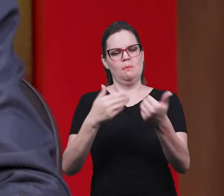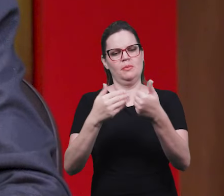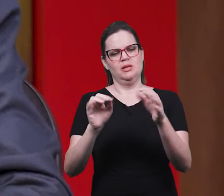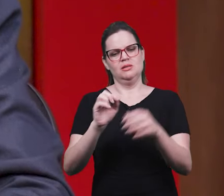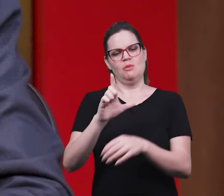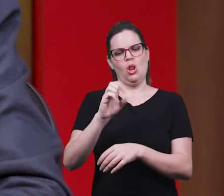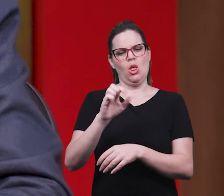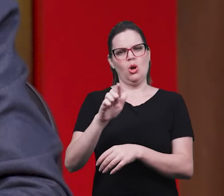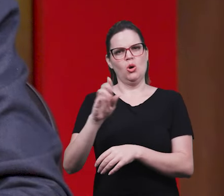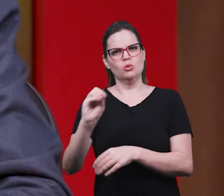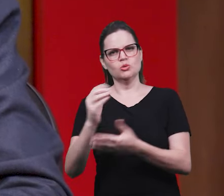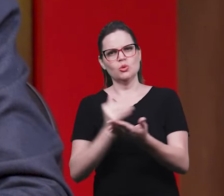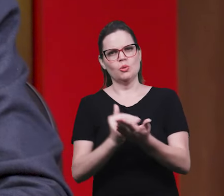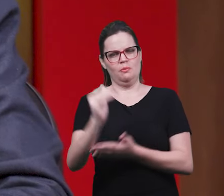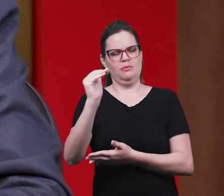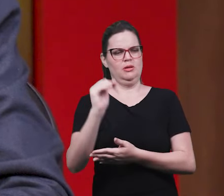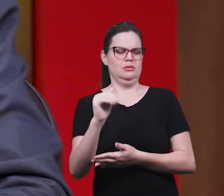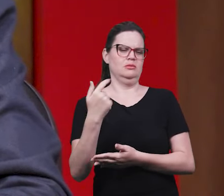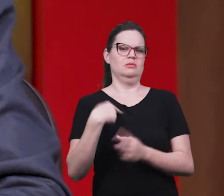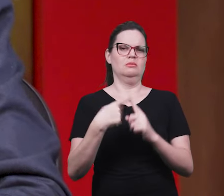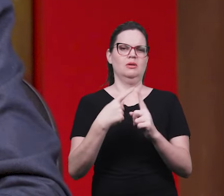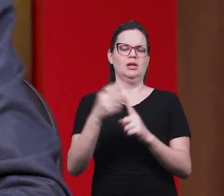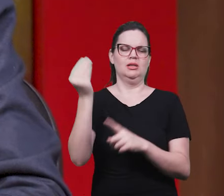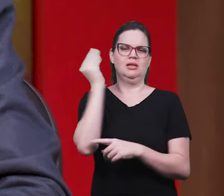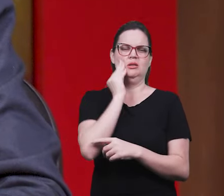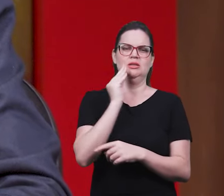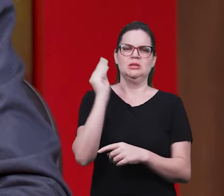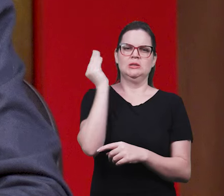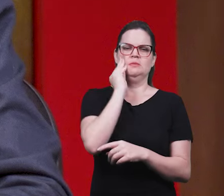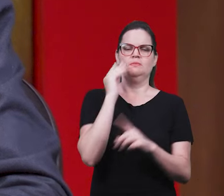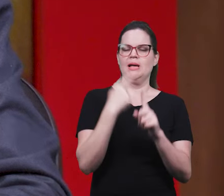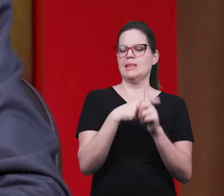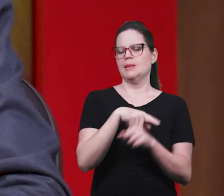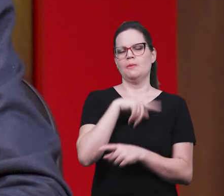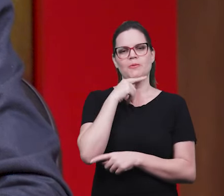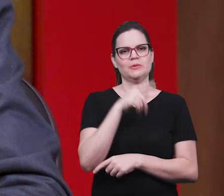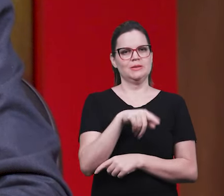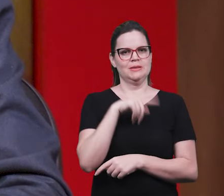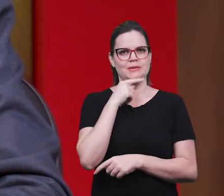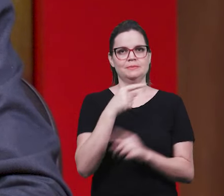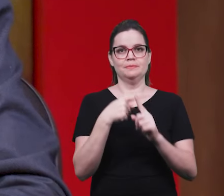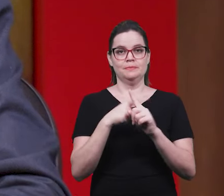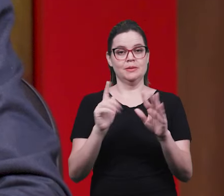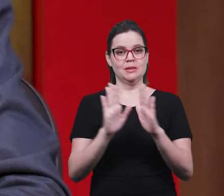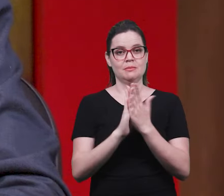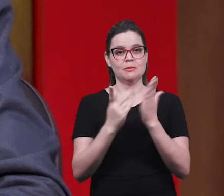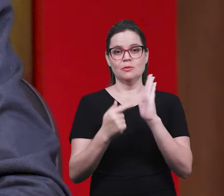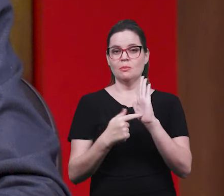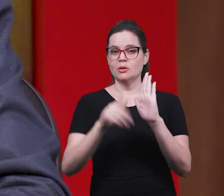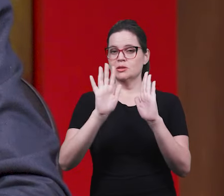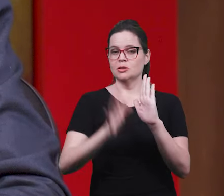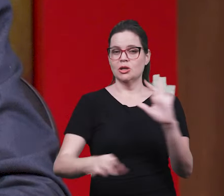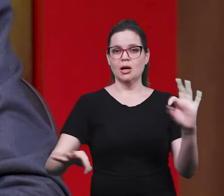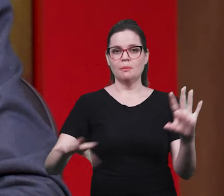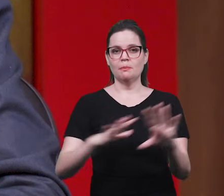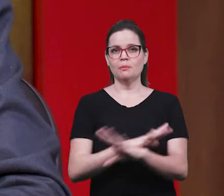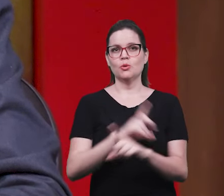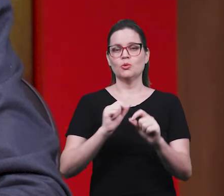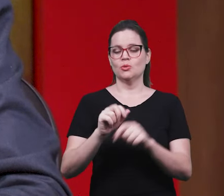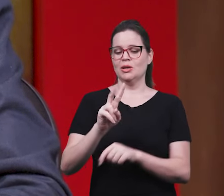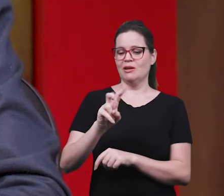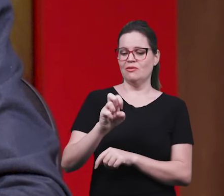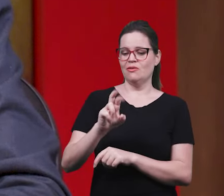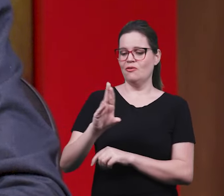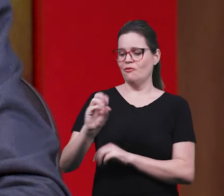digamos, de uma transcendência tal que eles mesmos não alcançavam. Mas a própria palavra já diz, né? Porque o Logos é o